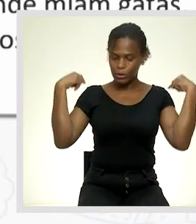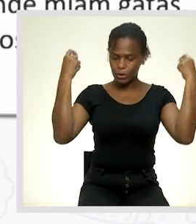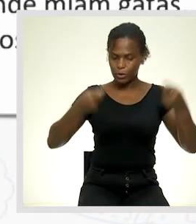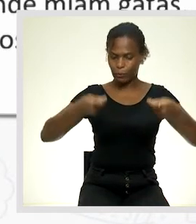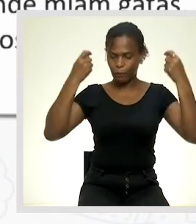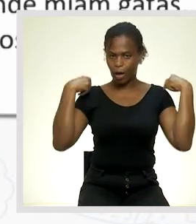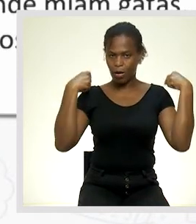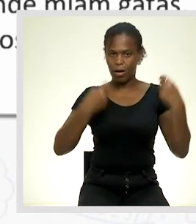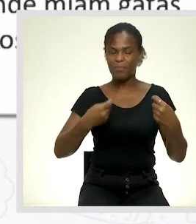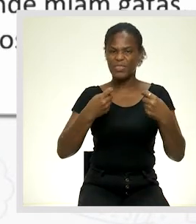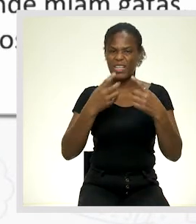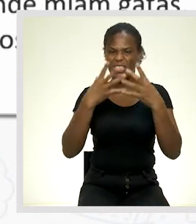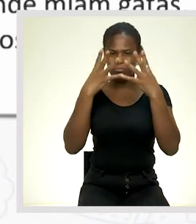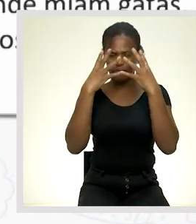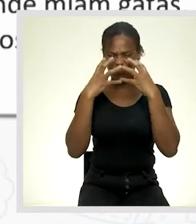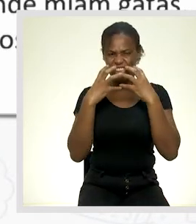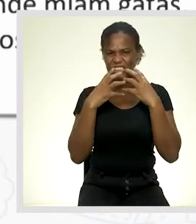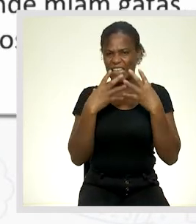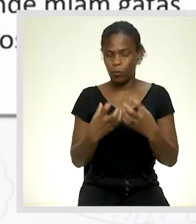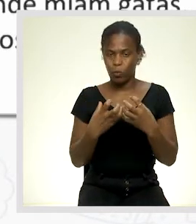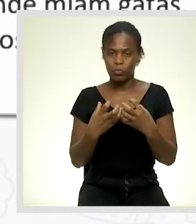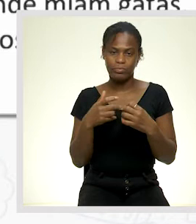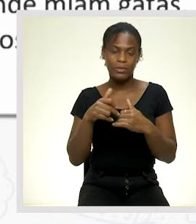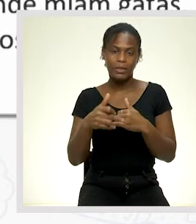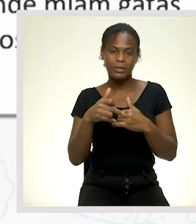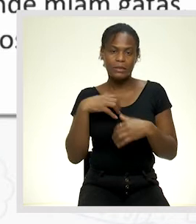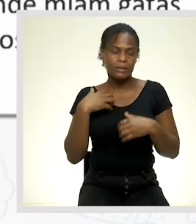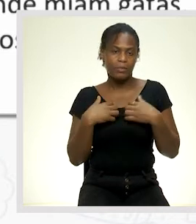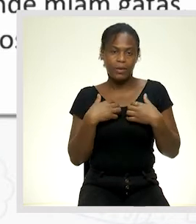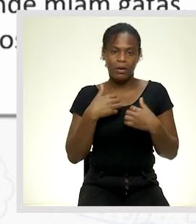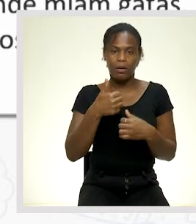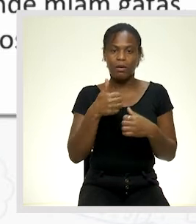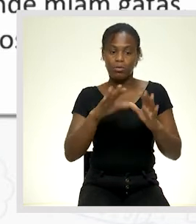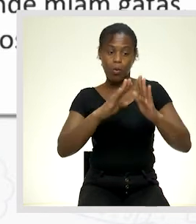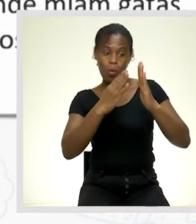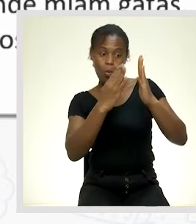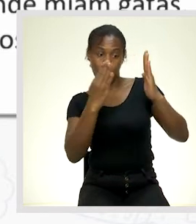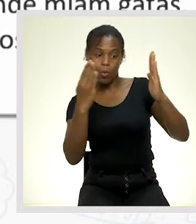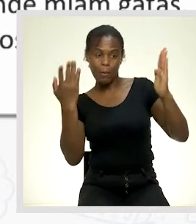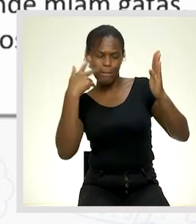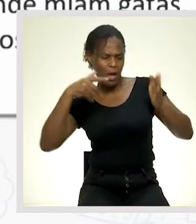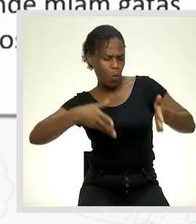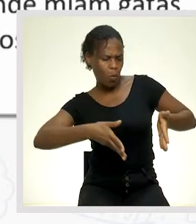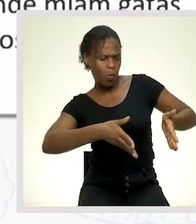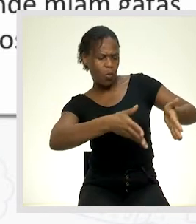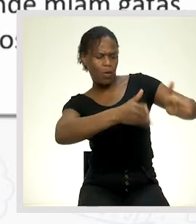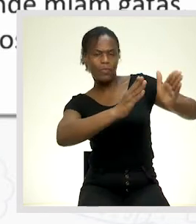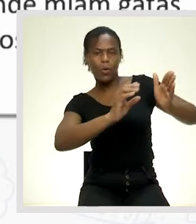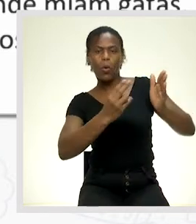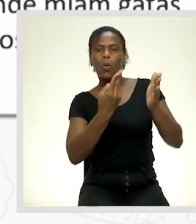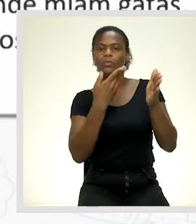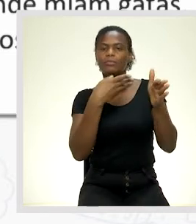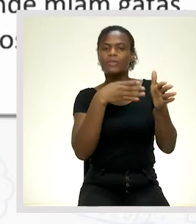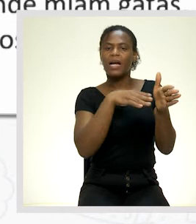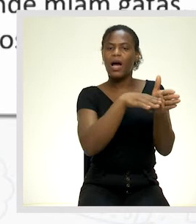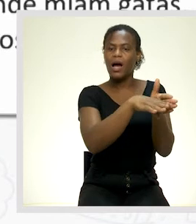enfarruscados, secos. Embrenho-me a cismar por boqueirões, por becos, ou ero pelo cais